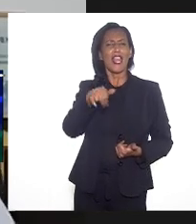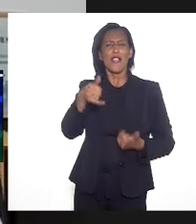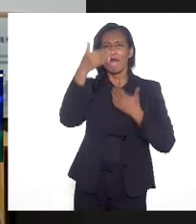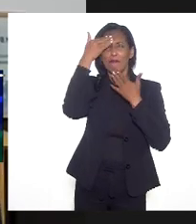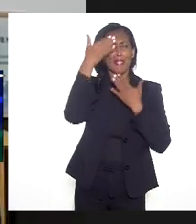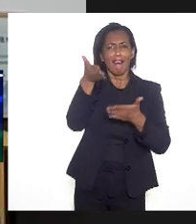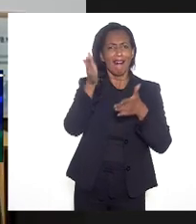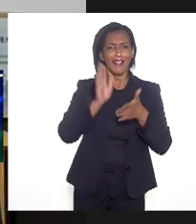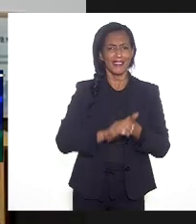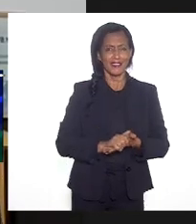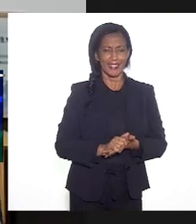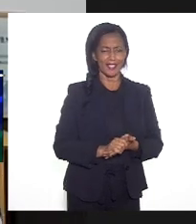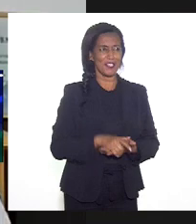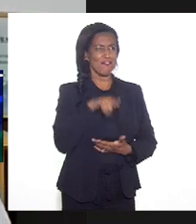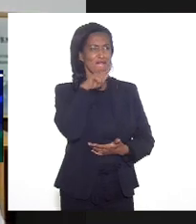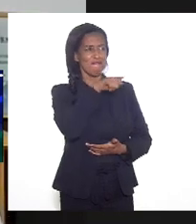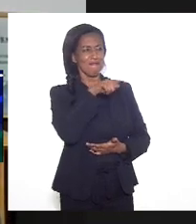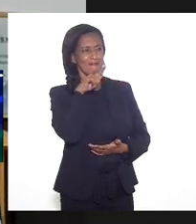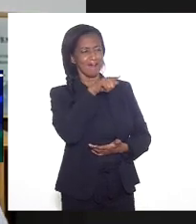obrigado, Salema.